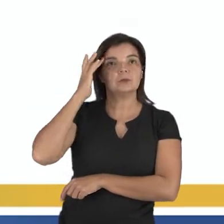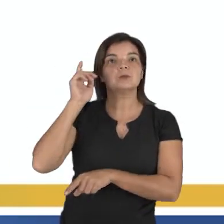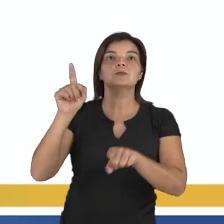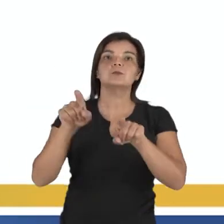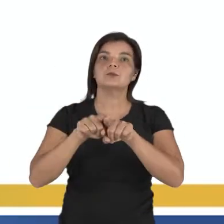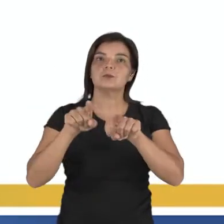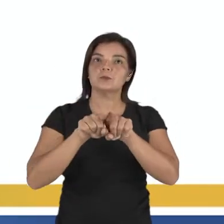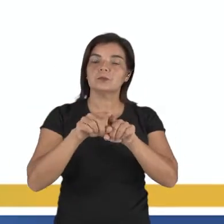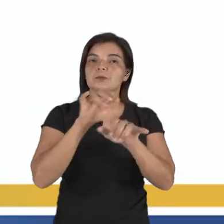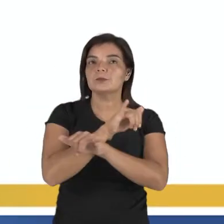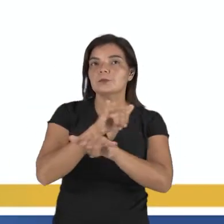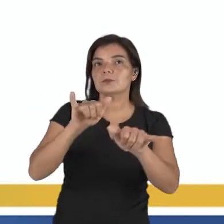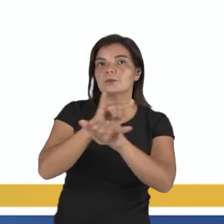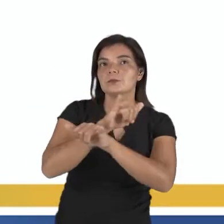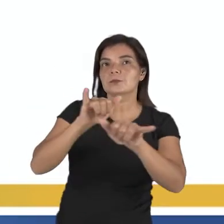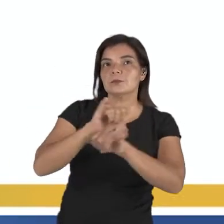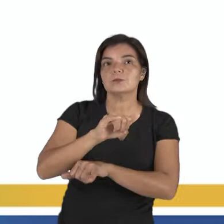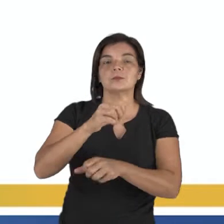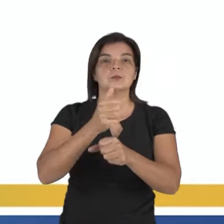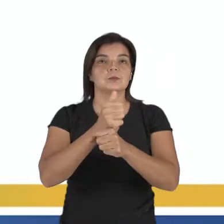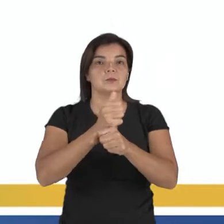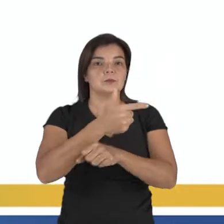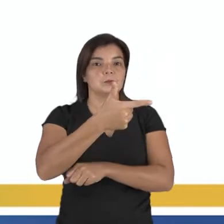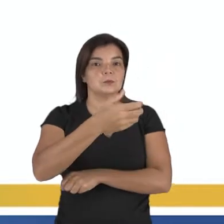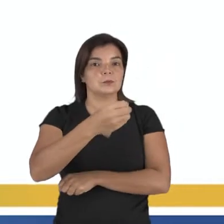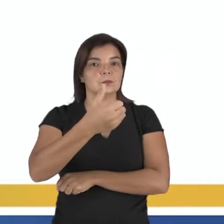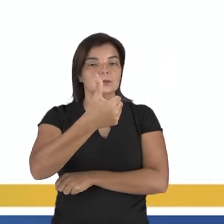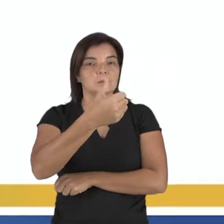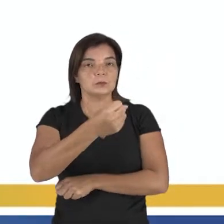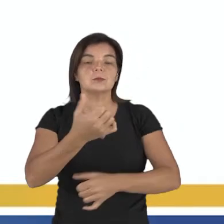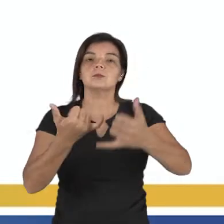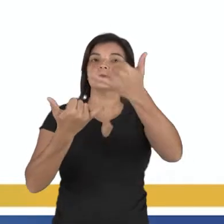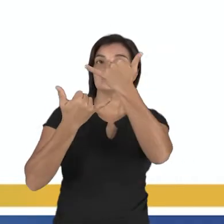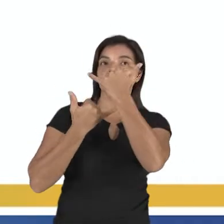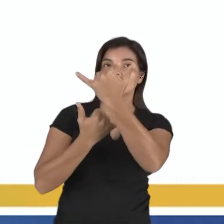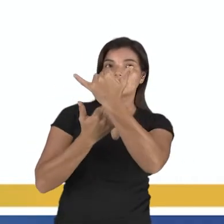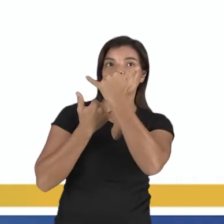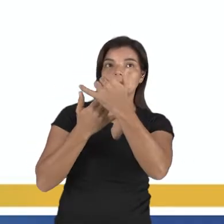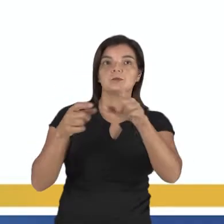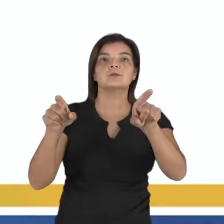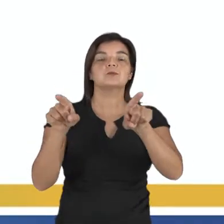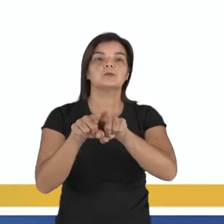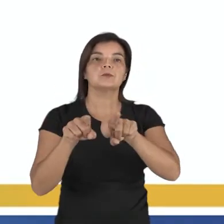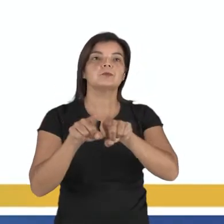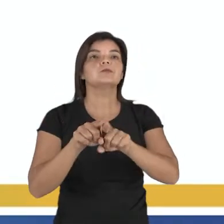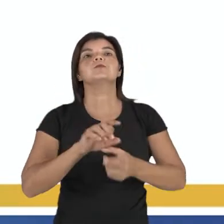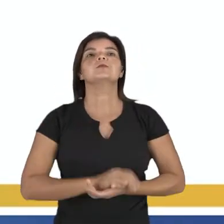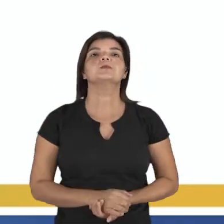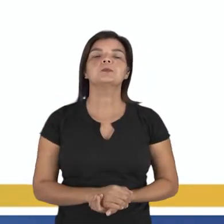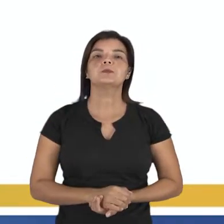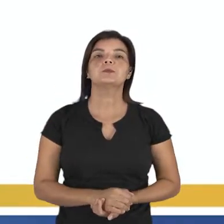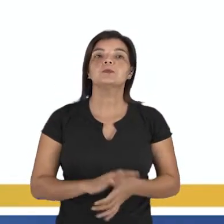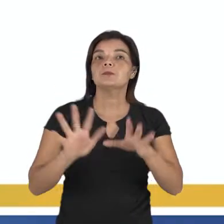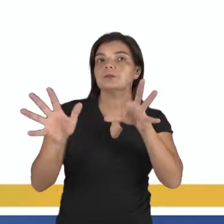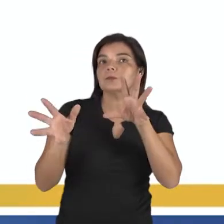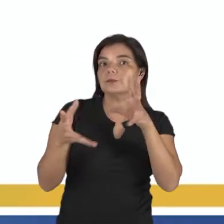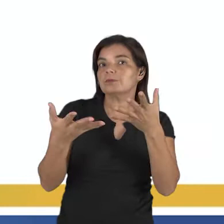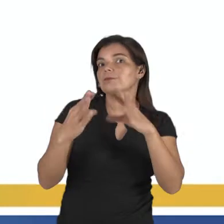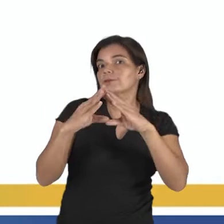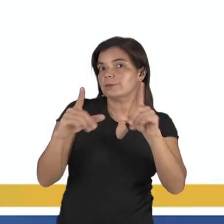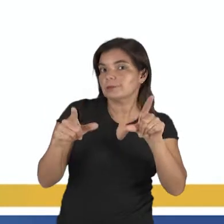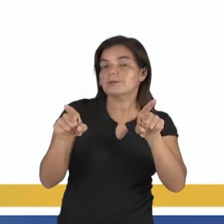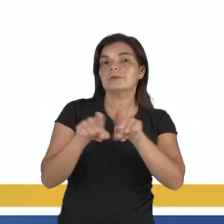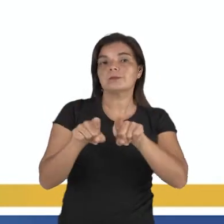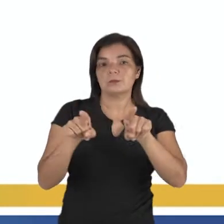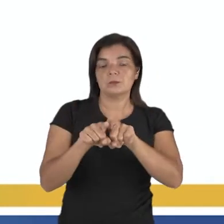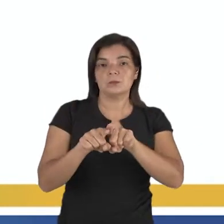737.559 pessoas, conforme dados divulgados em 2010 pelo Instituto Brasileiro de Geografia e Estatística, o IBGE. É claro